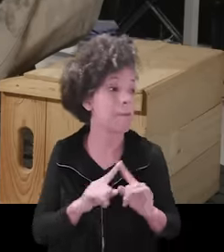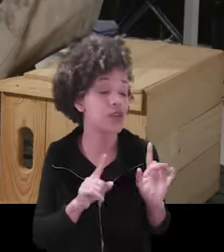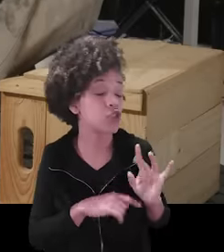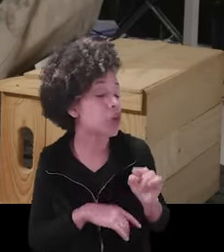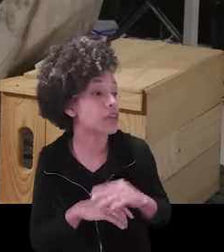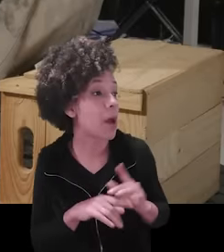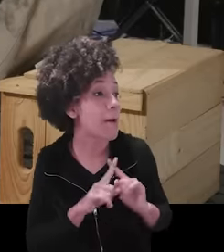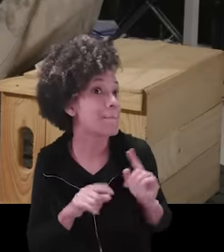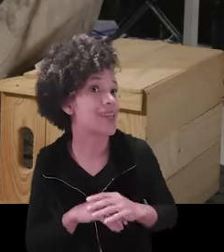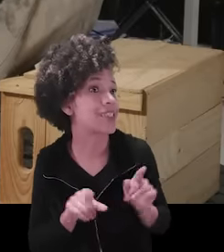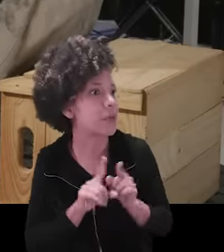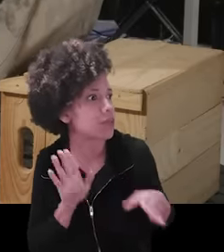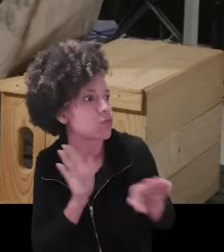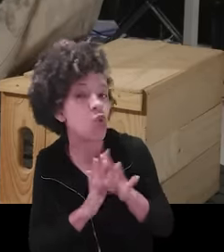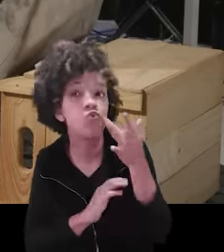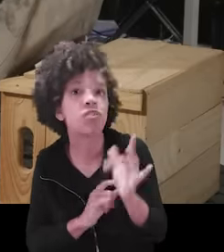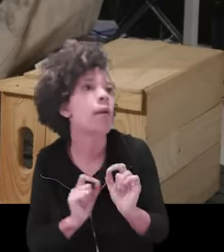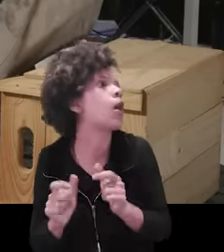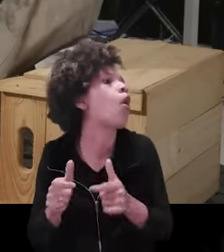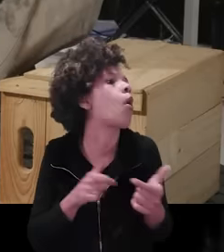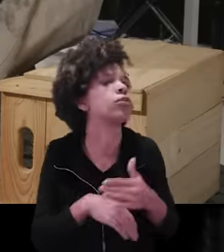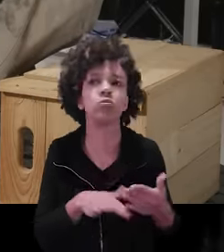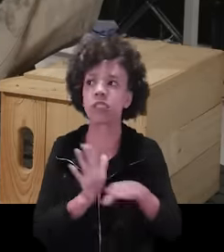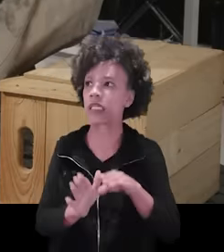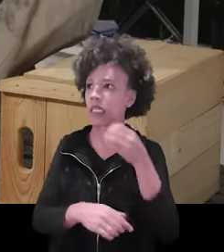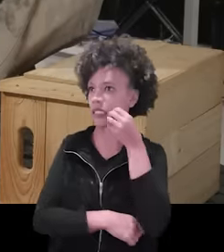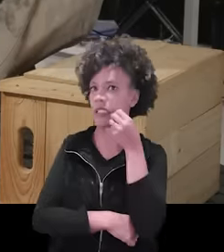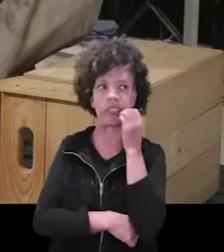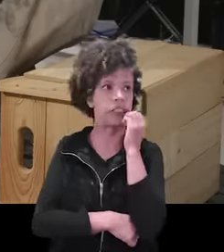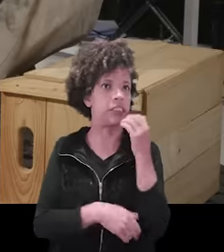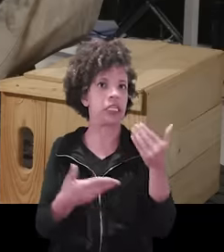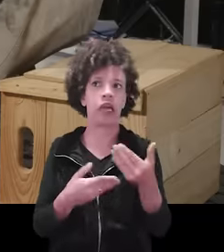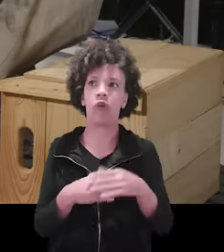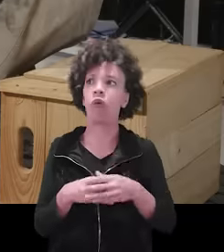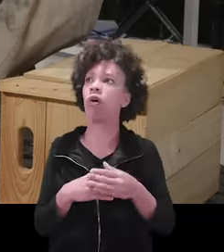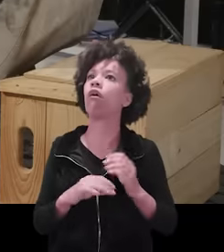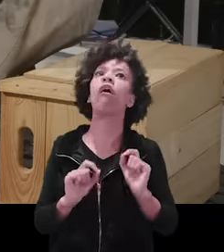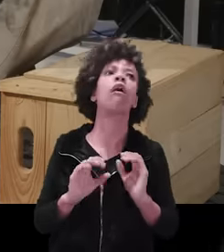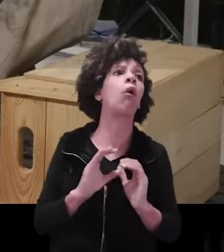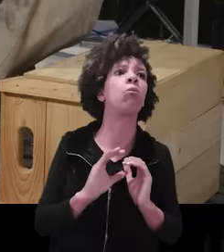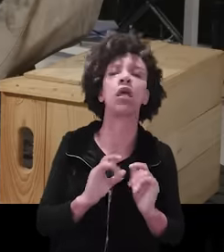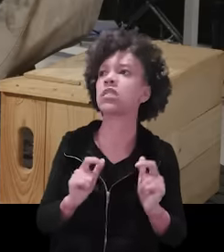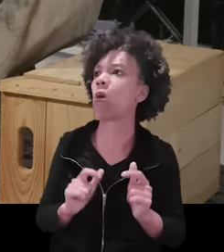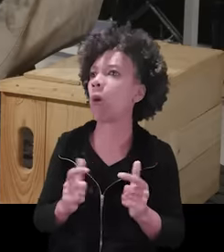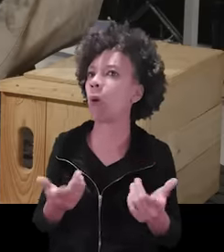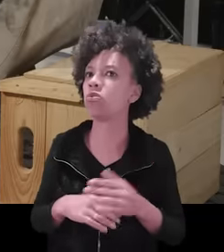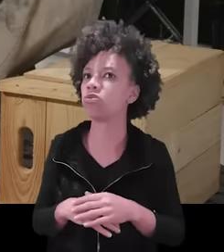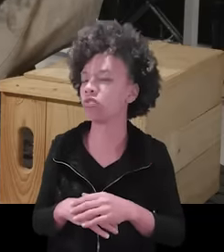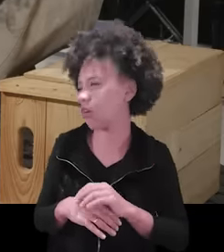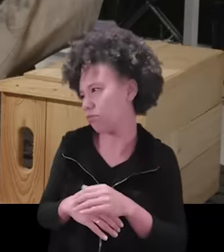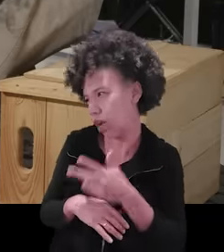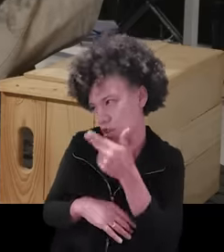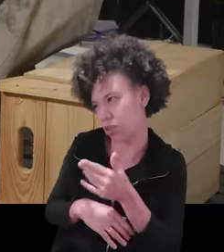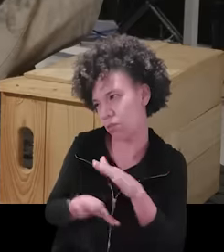não só isso e gente que acabou de chegar e não sabe o que fazer cheguei aqui agora com quem que eu vou me comunicar a senhora que uma coisa